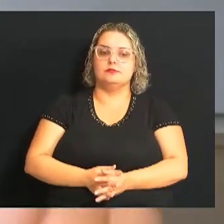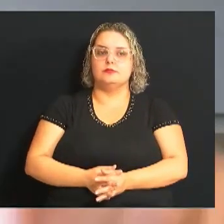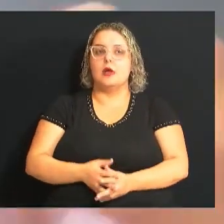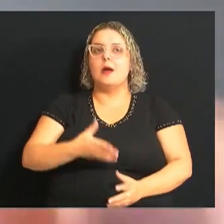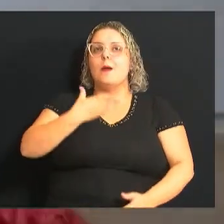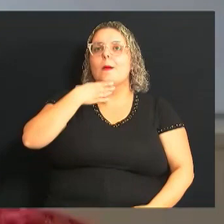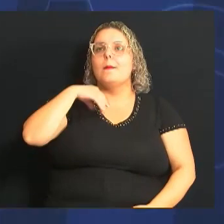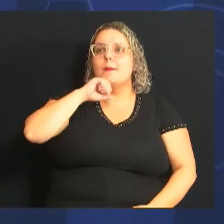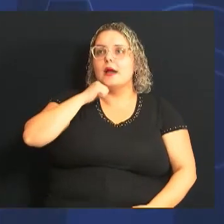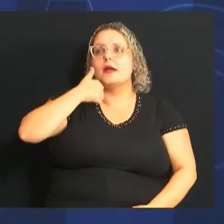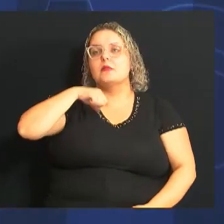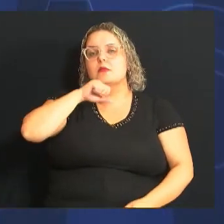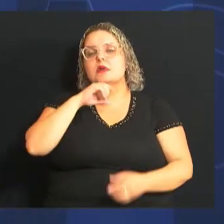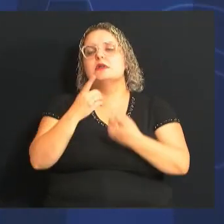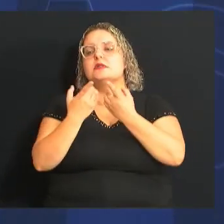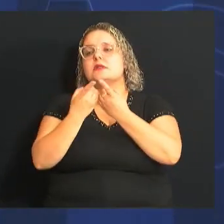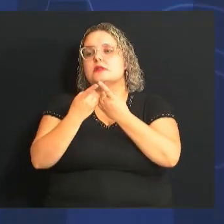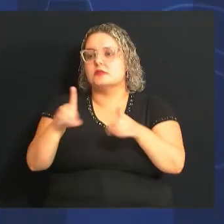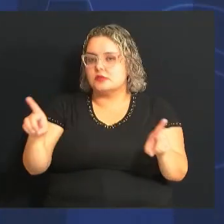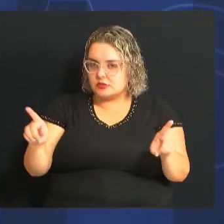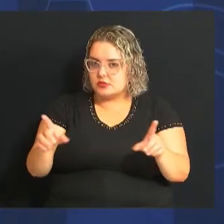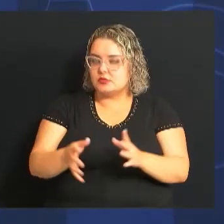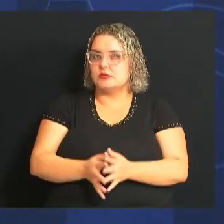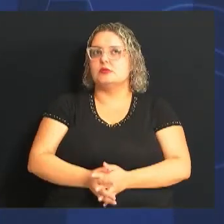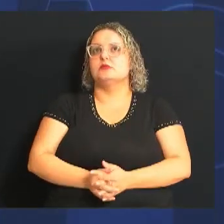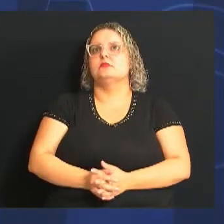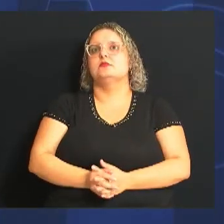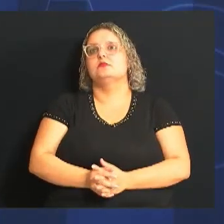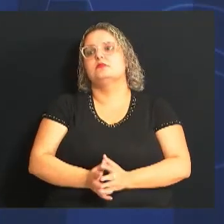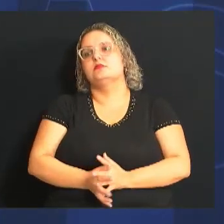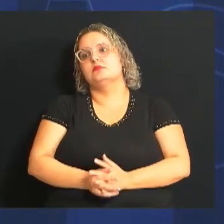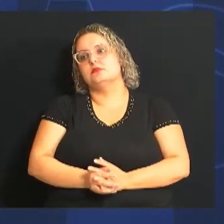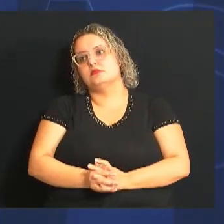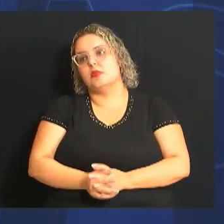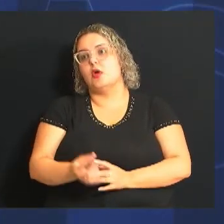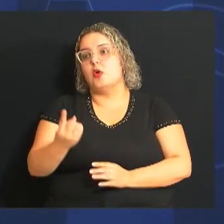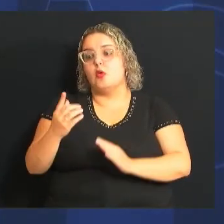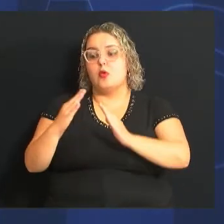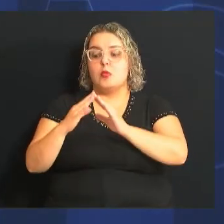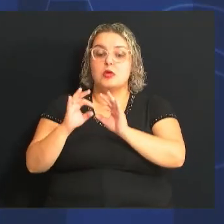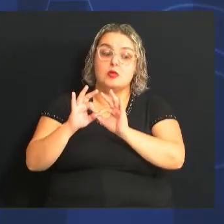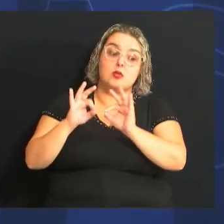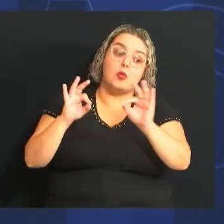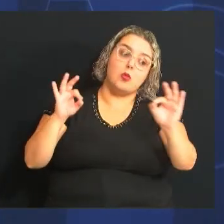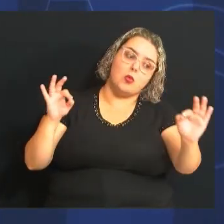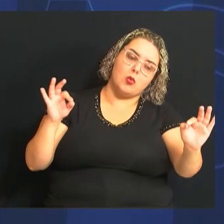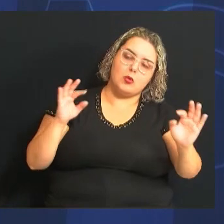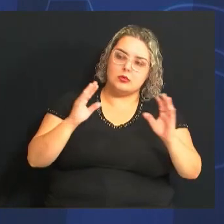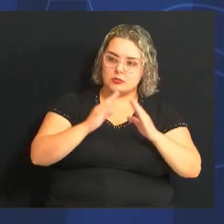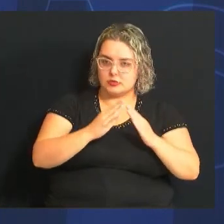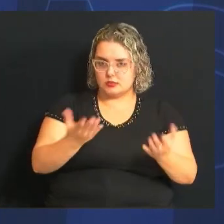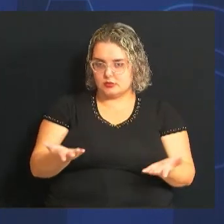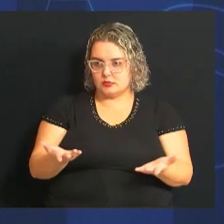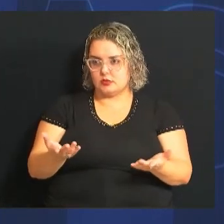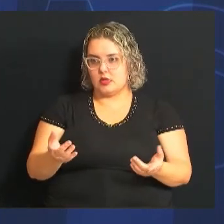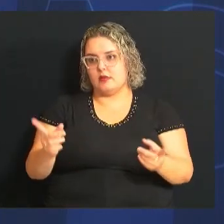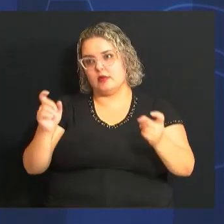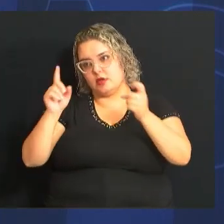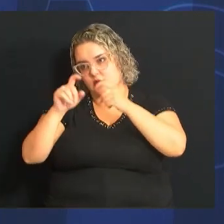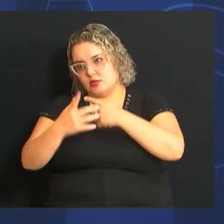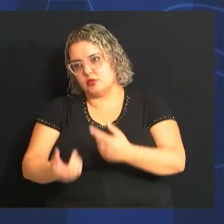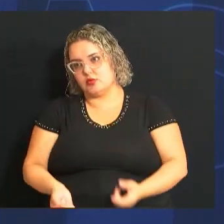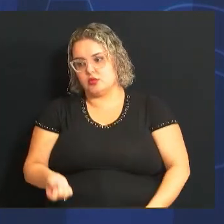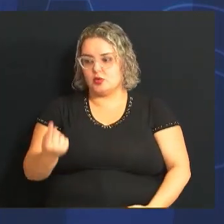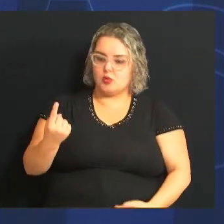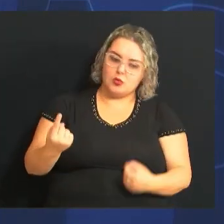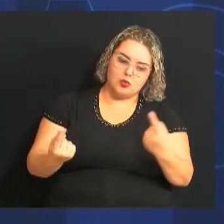são separados e às vezes um morando longe do outro, né? E aí fica inviável que um ou outro